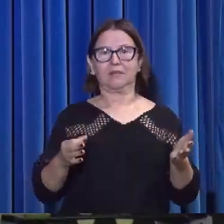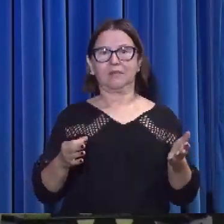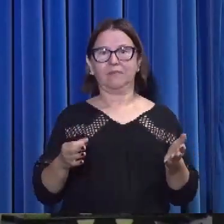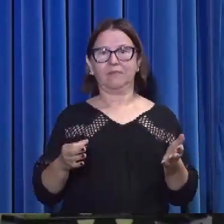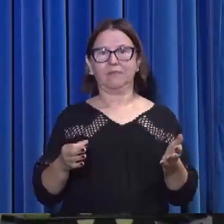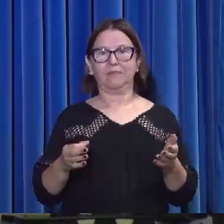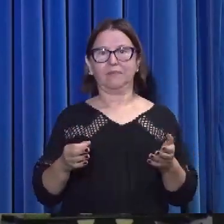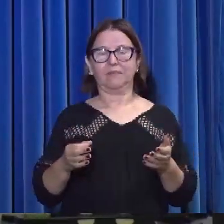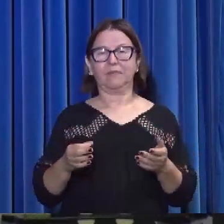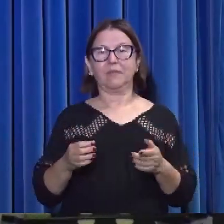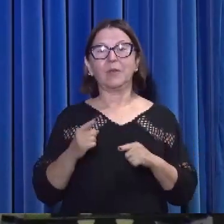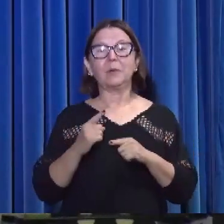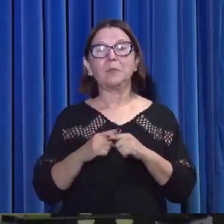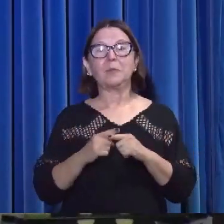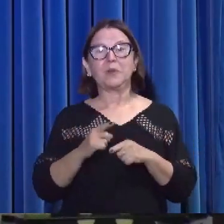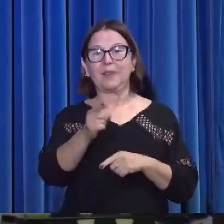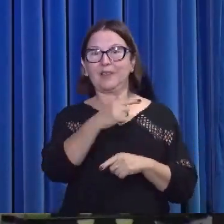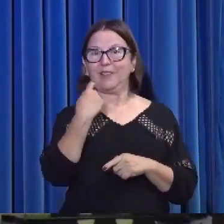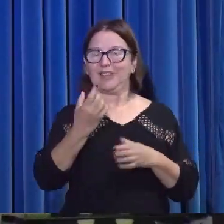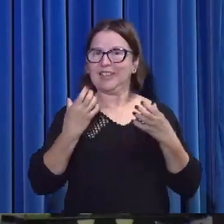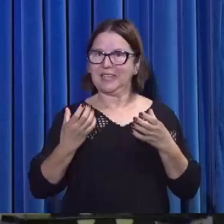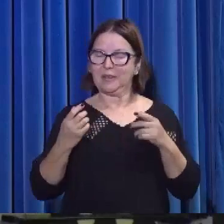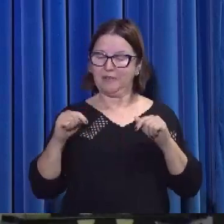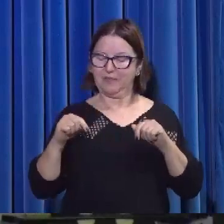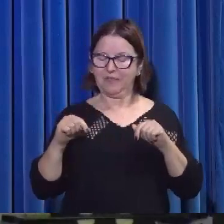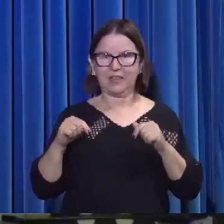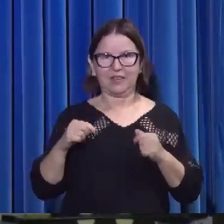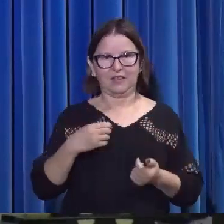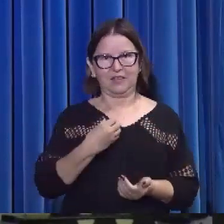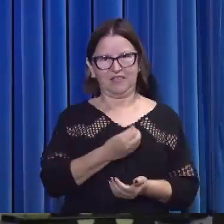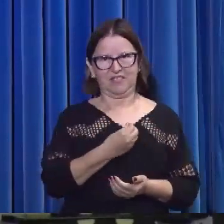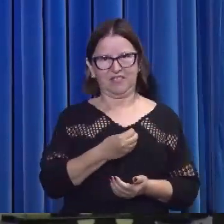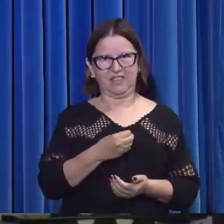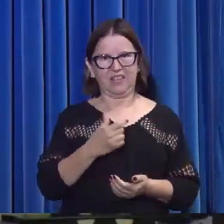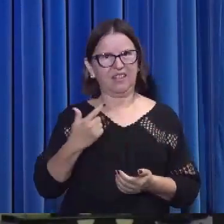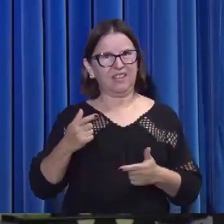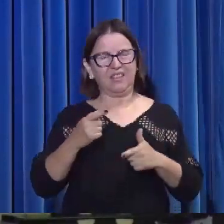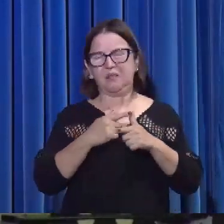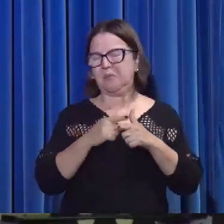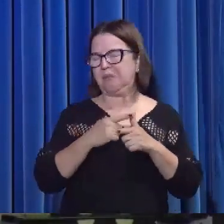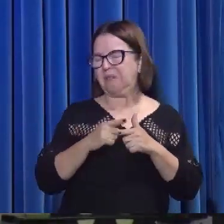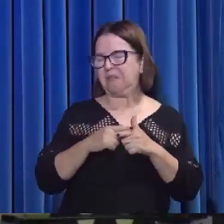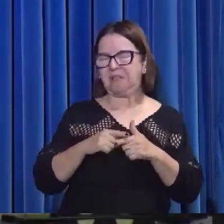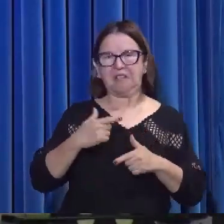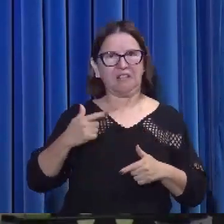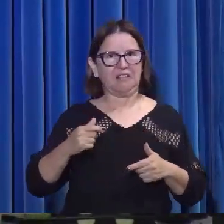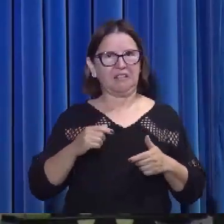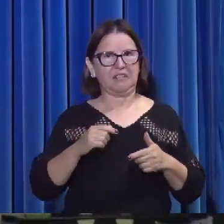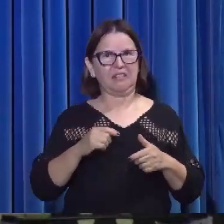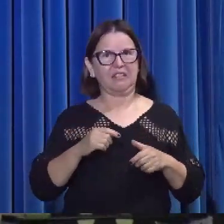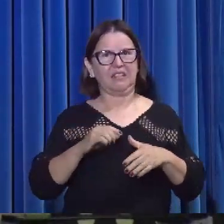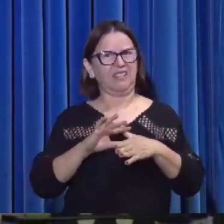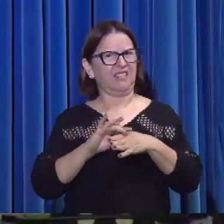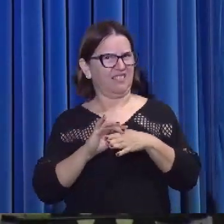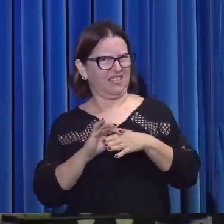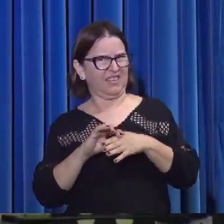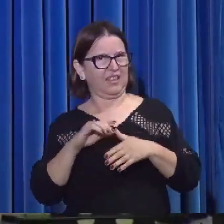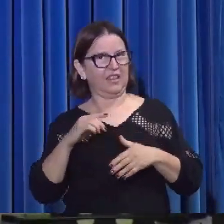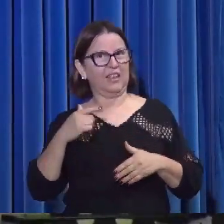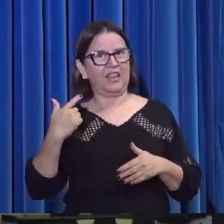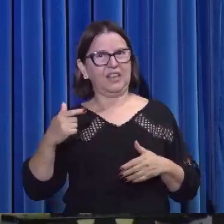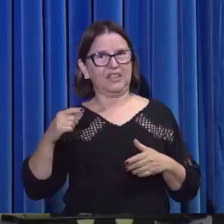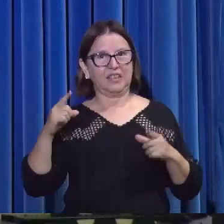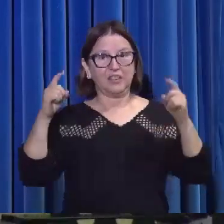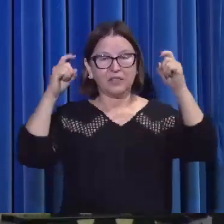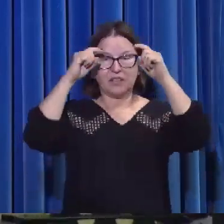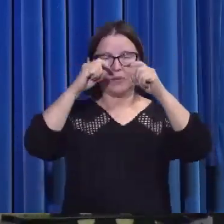Porque nós queremos viver num mundo sem problemas, sem doença, sem dificuldade. Aqui, meu querido, minha